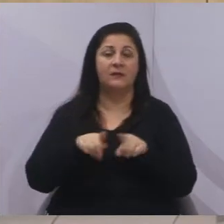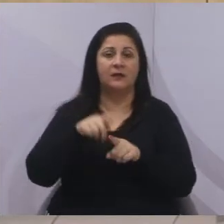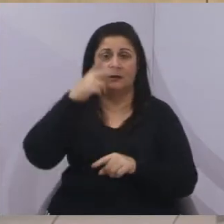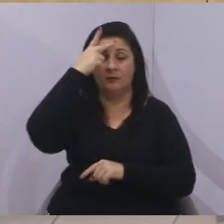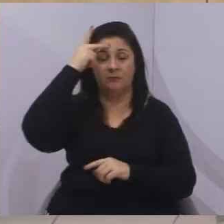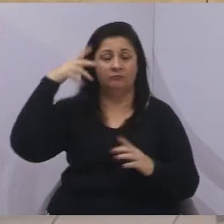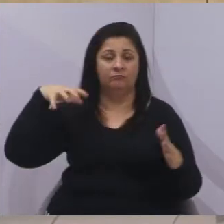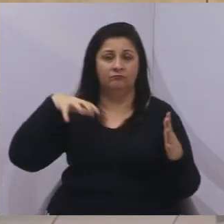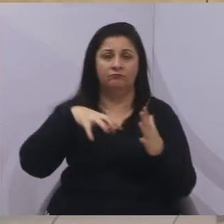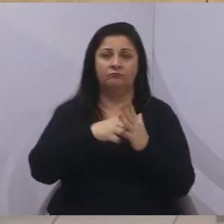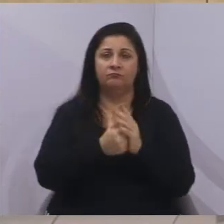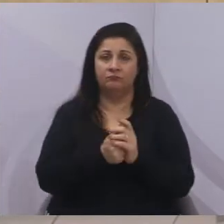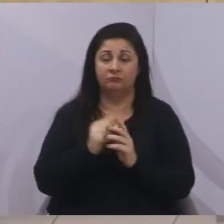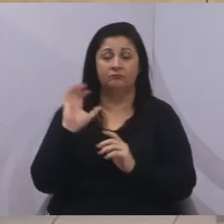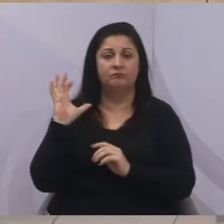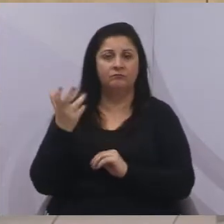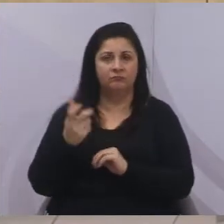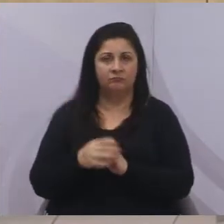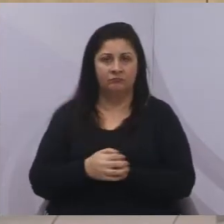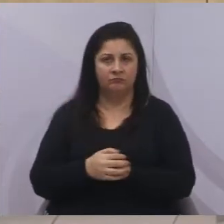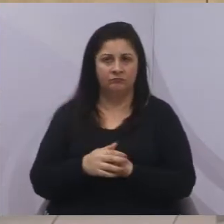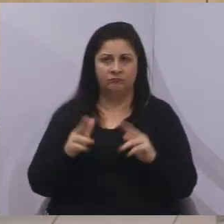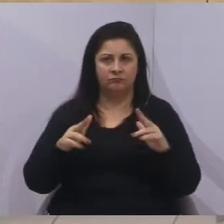apareceram nesse período. Então,